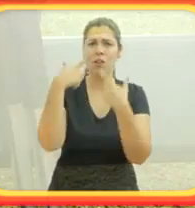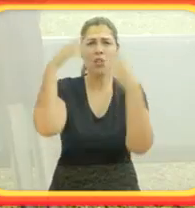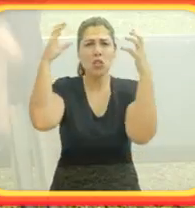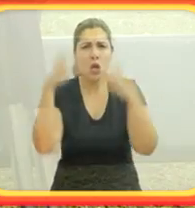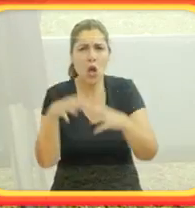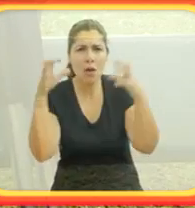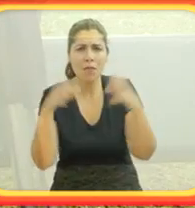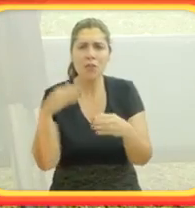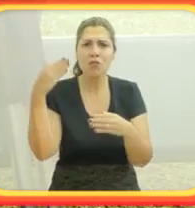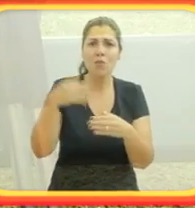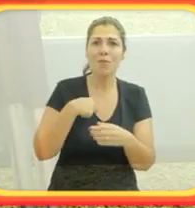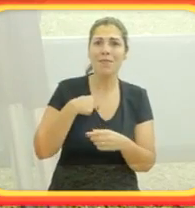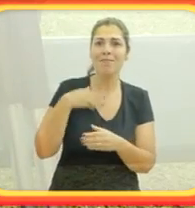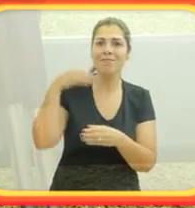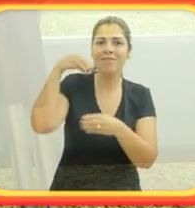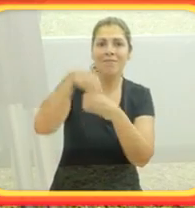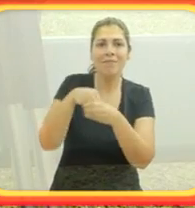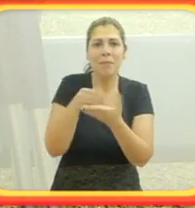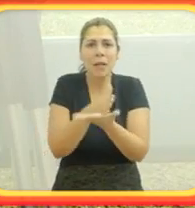todo o continente africano.